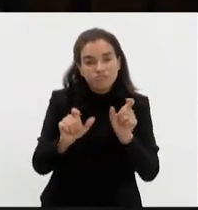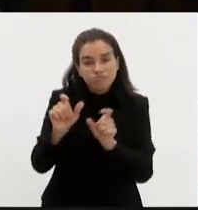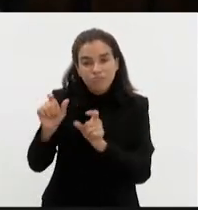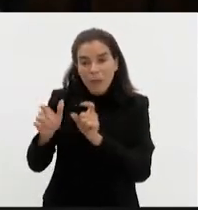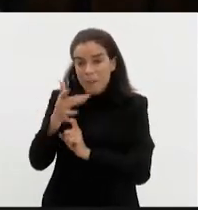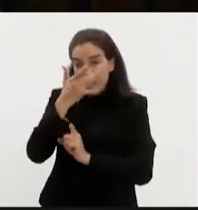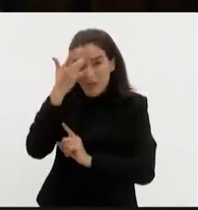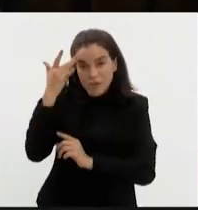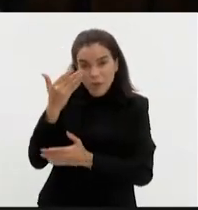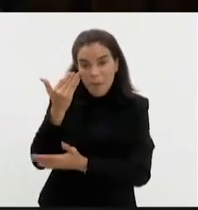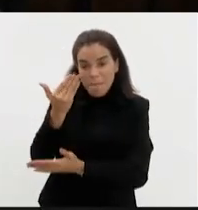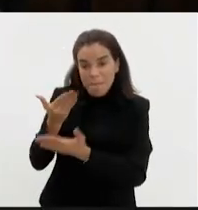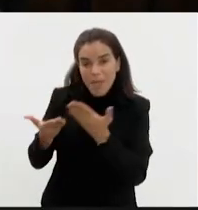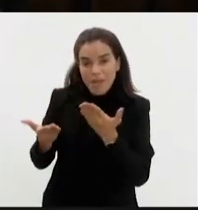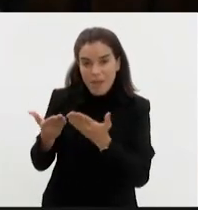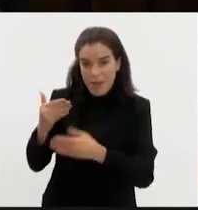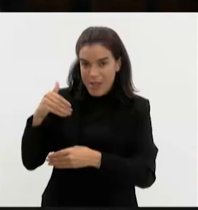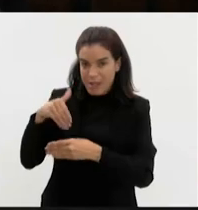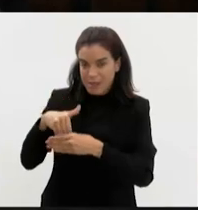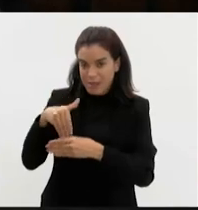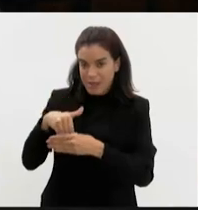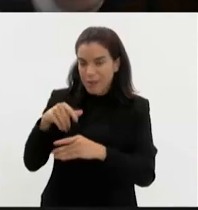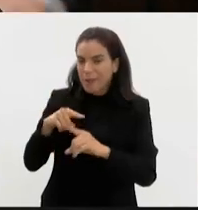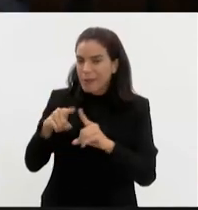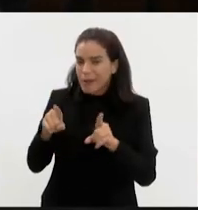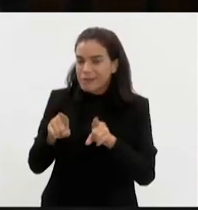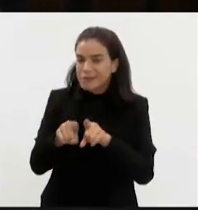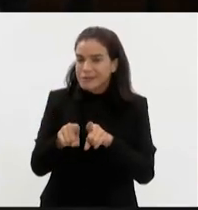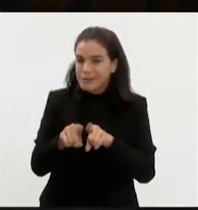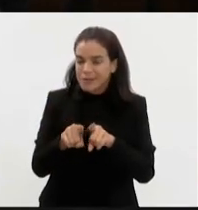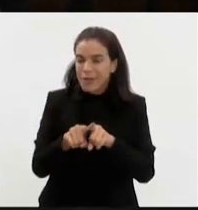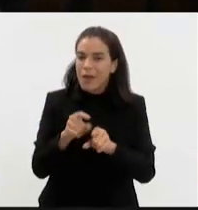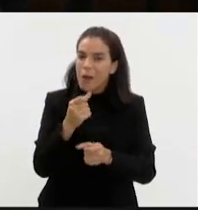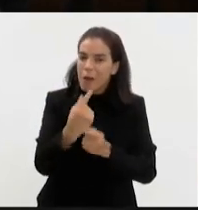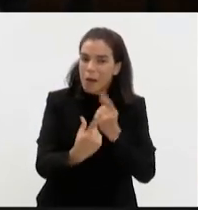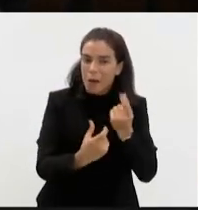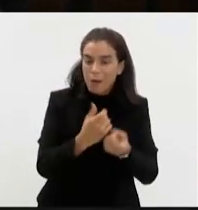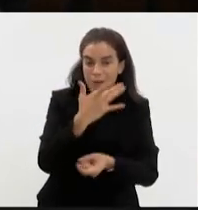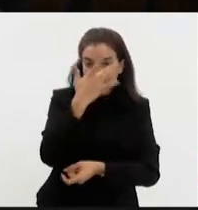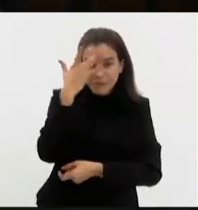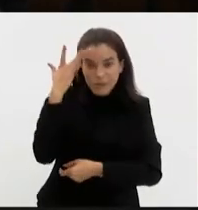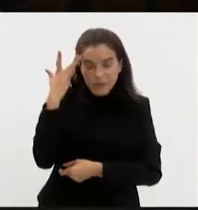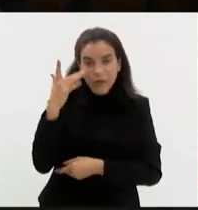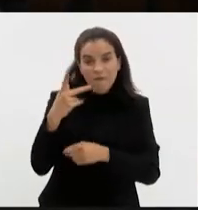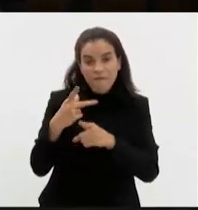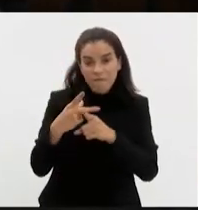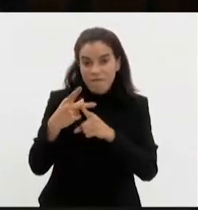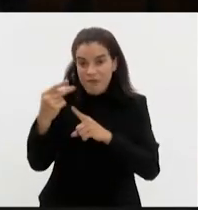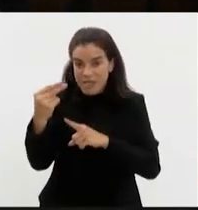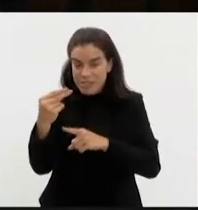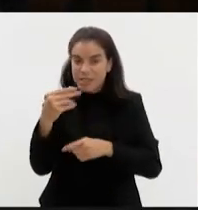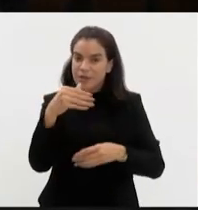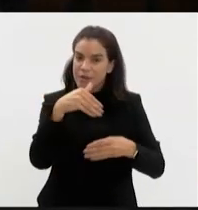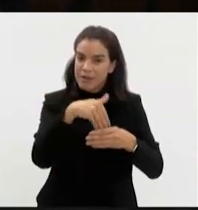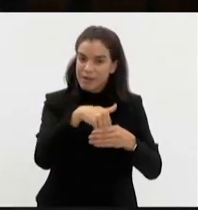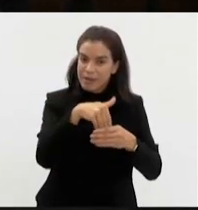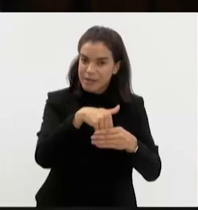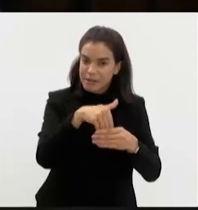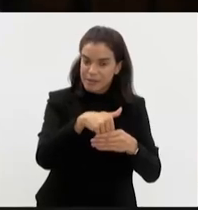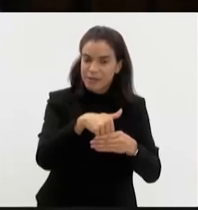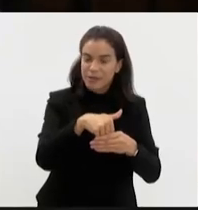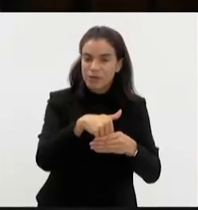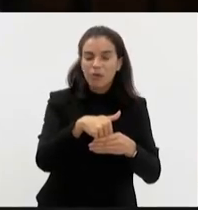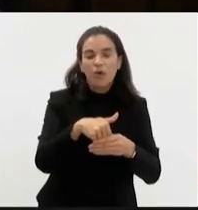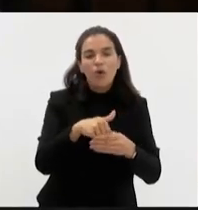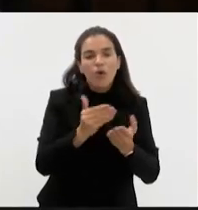perdedores do processo eleitoral mas muitas vezes atores políticos vencedores do processo eleitoral